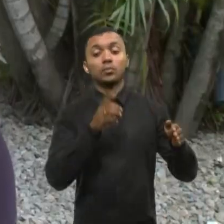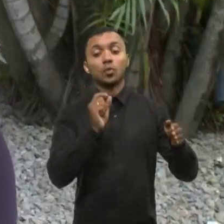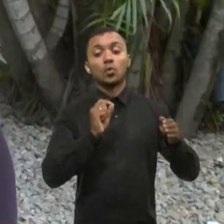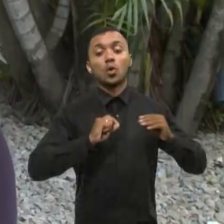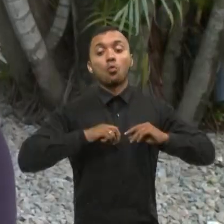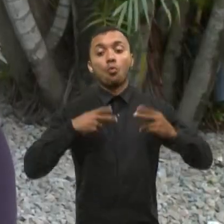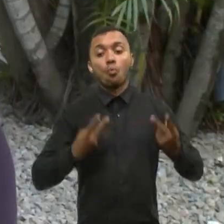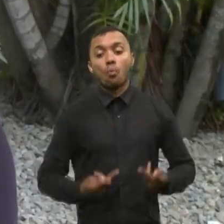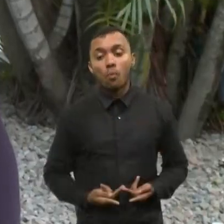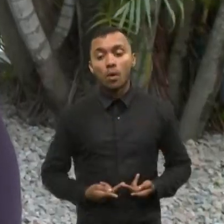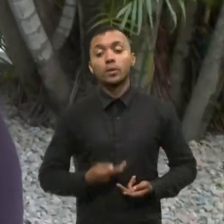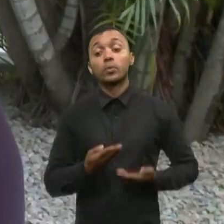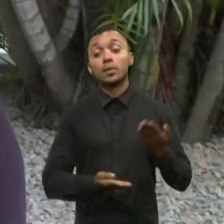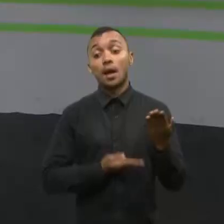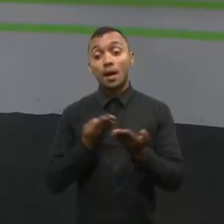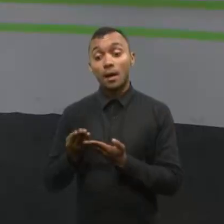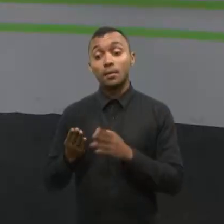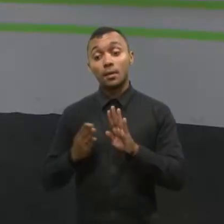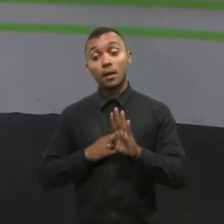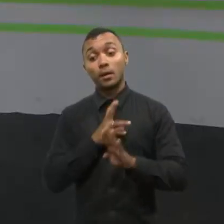humanidade, cuidar com amor.